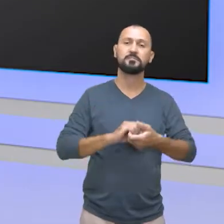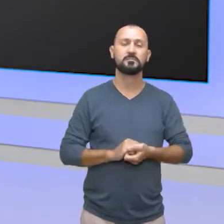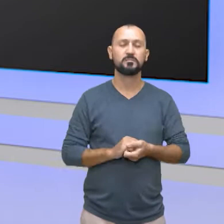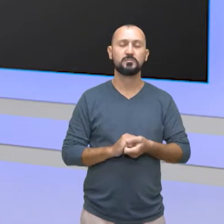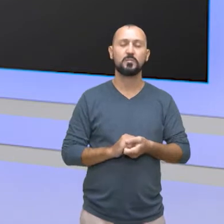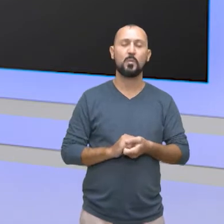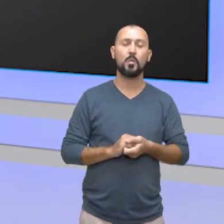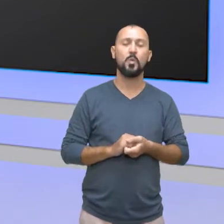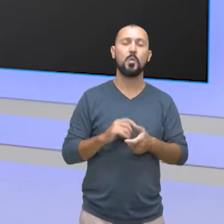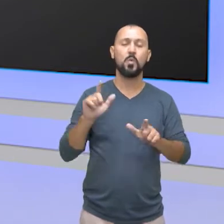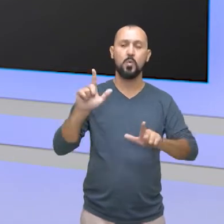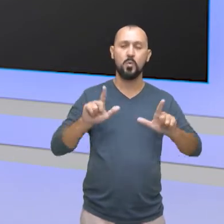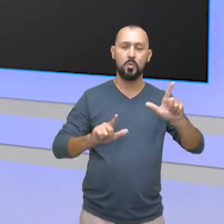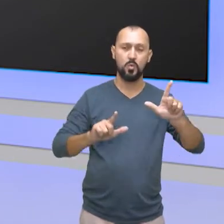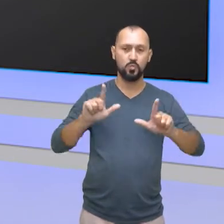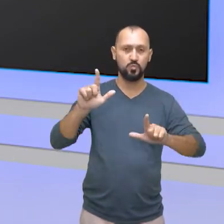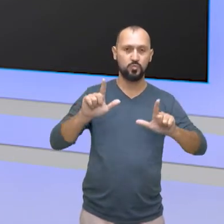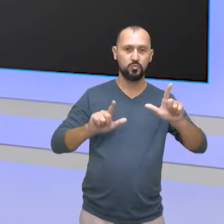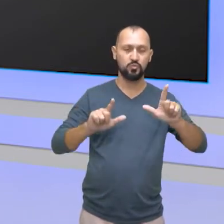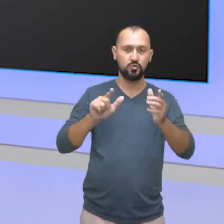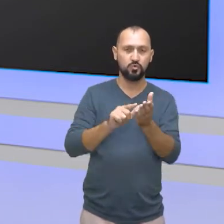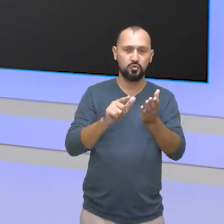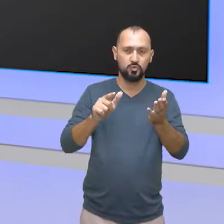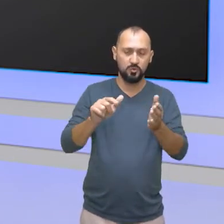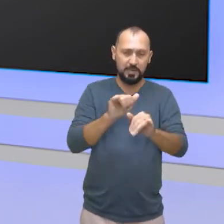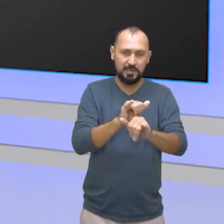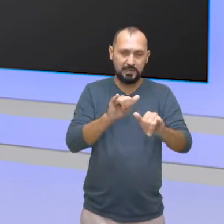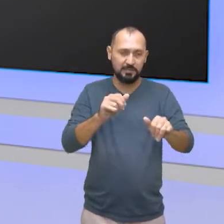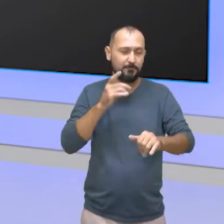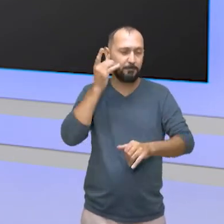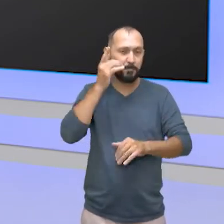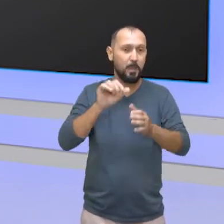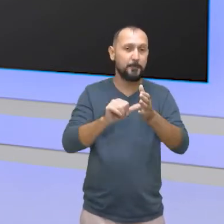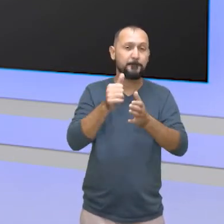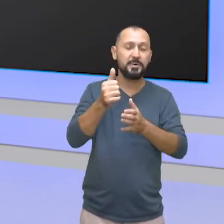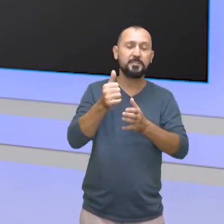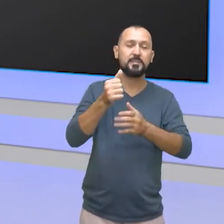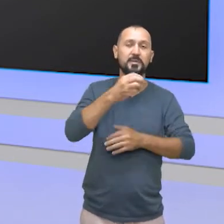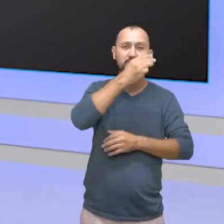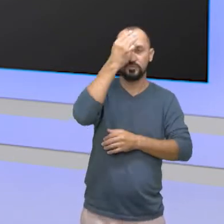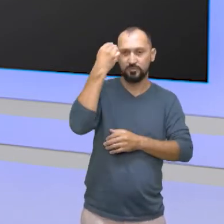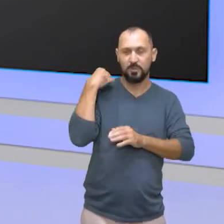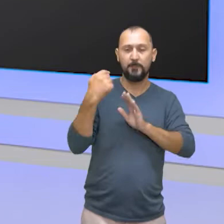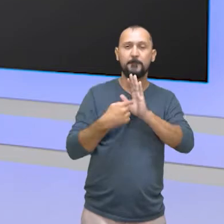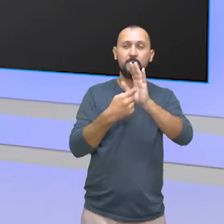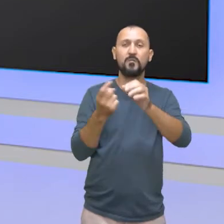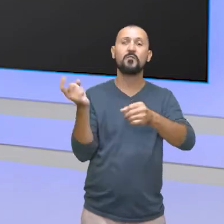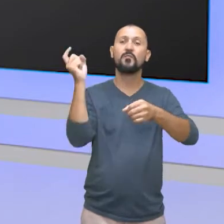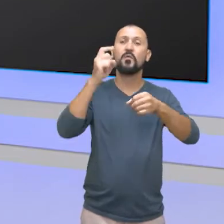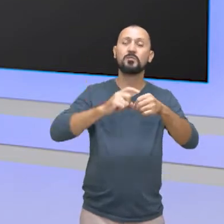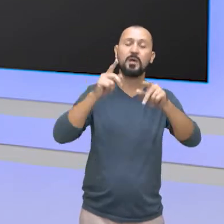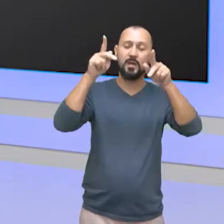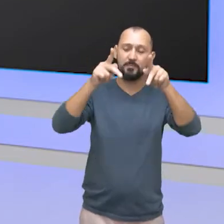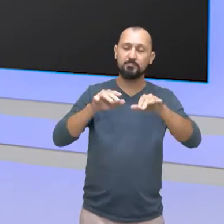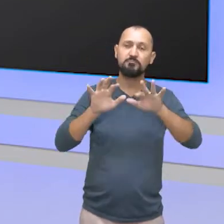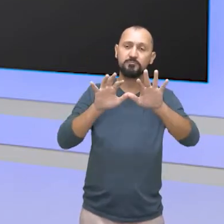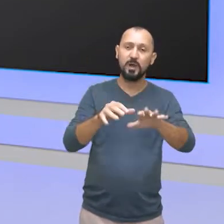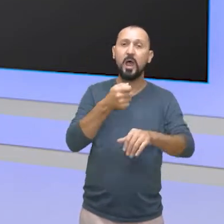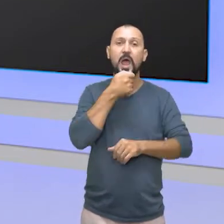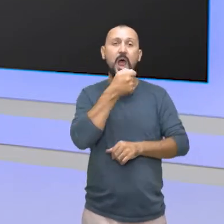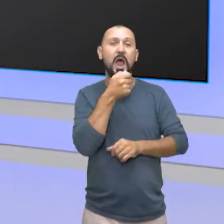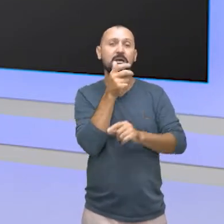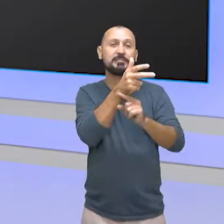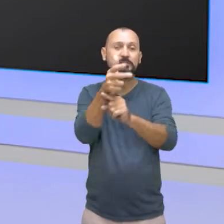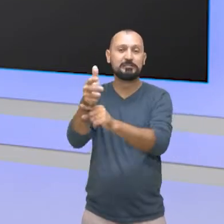Olá, o Jornal Parlamentar está no ar. Primeira sessão ordinária de maio é marcada com retorno do público e